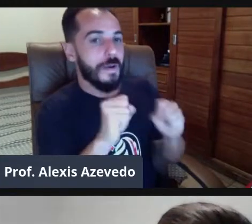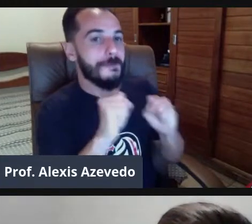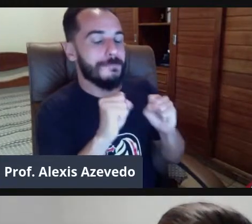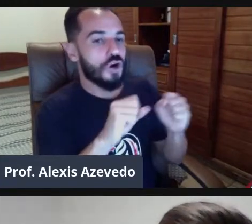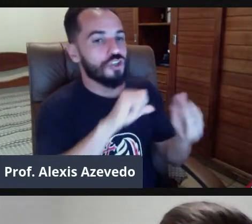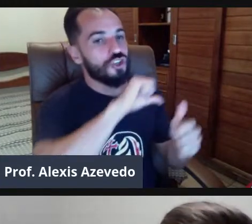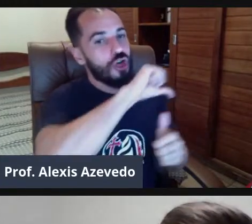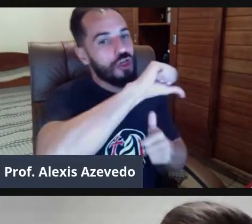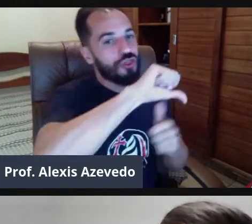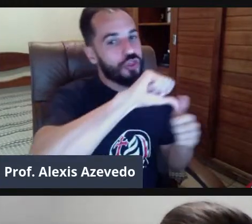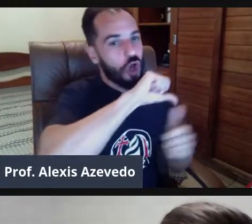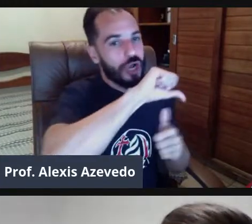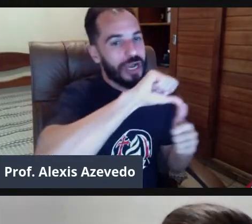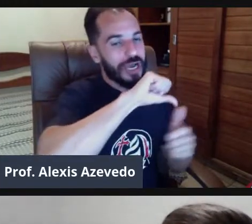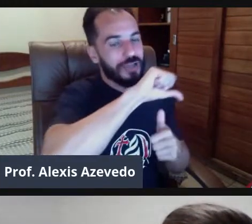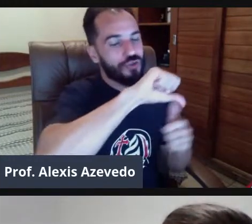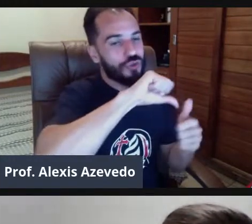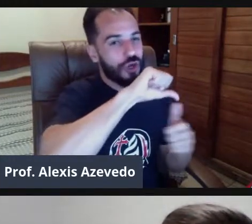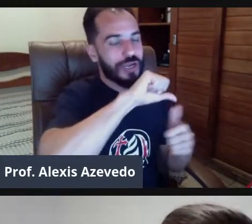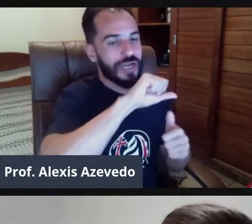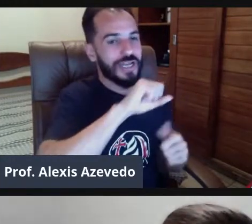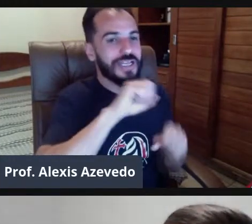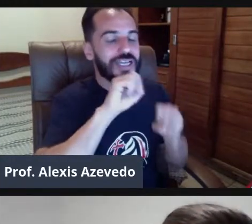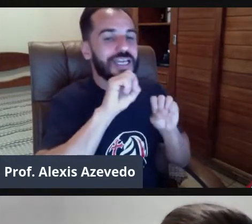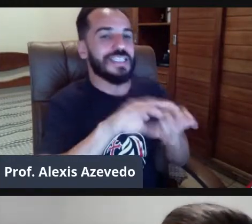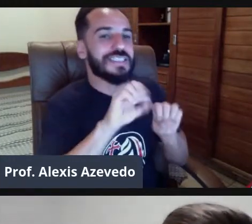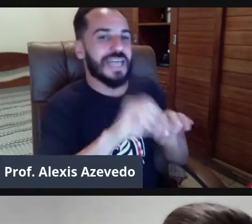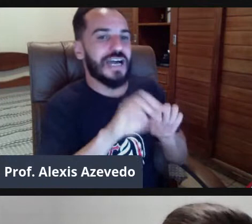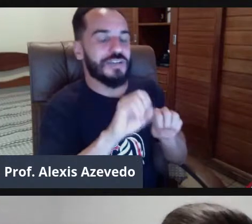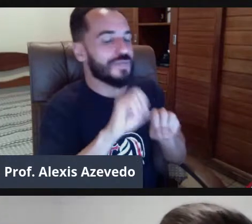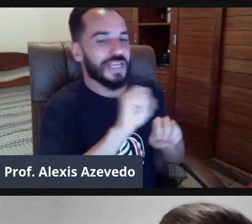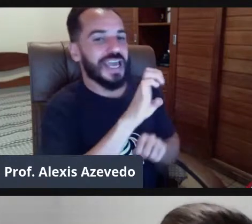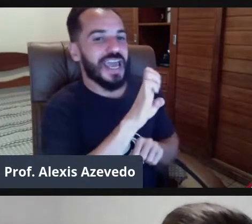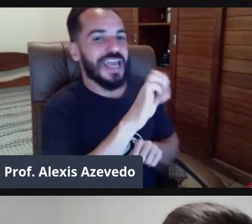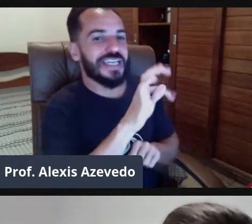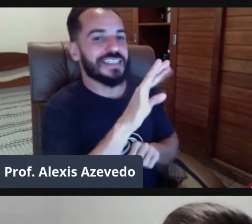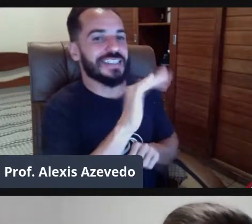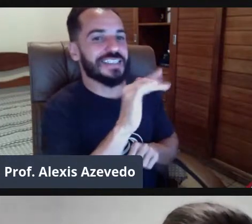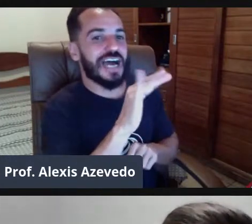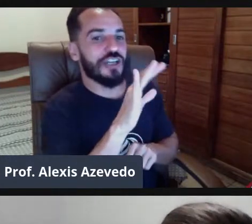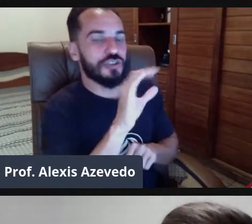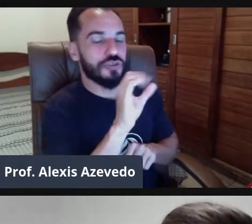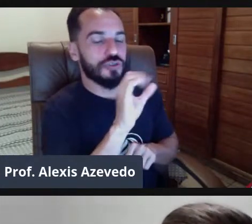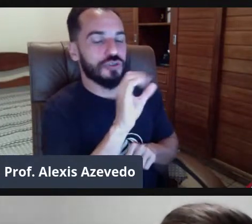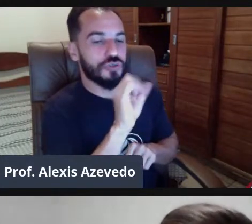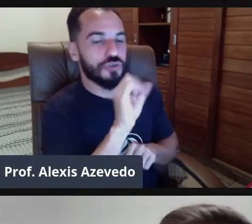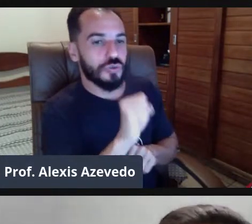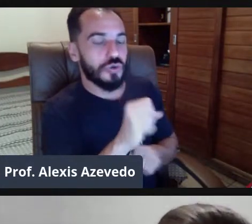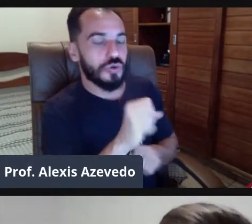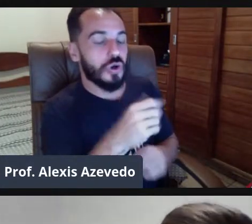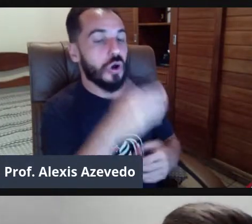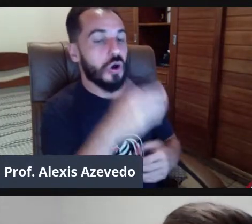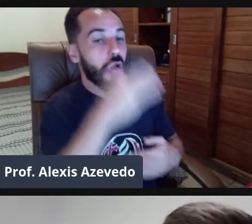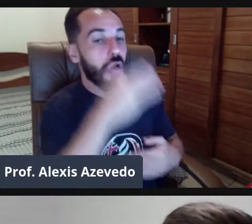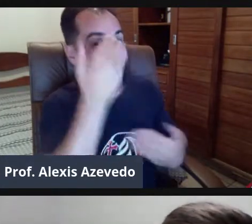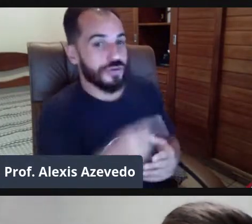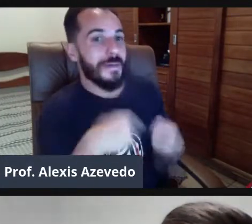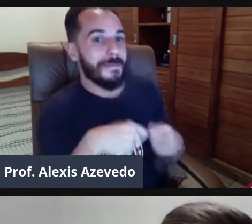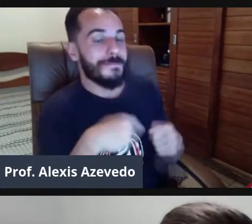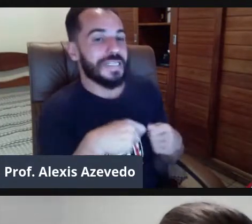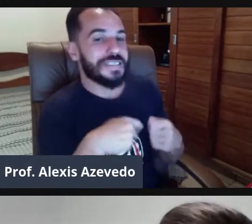estágios obrigatórios, né, ou que exijam laboratórios especializados, deve constar